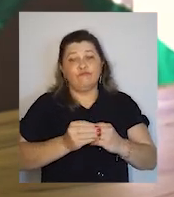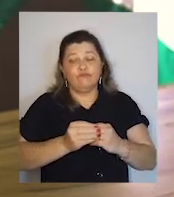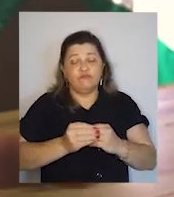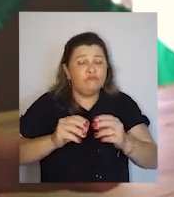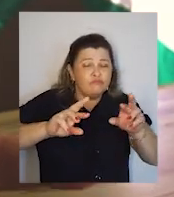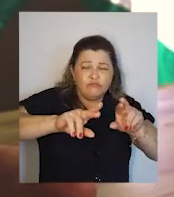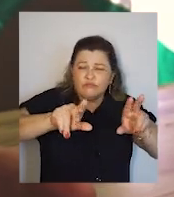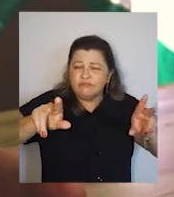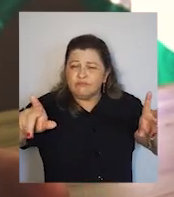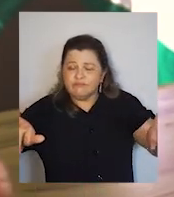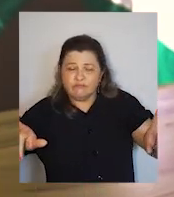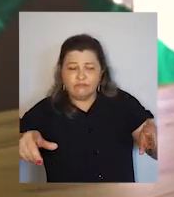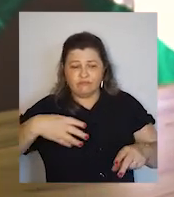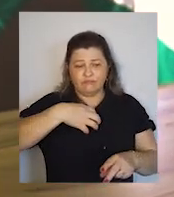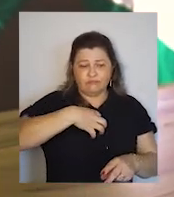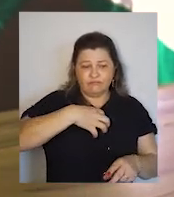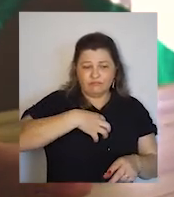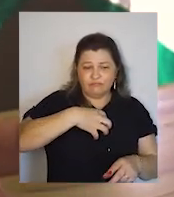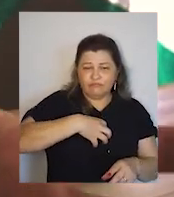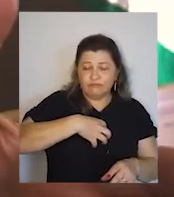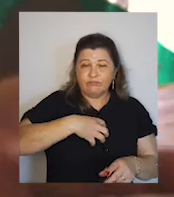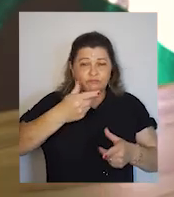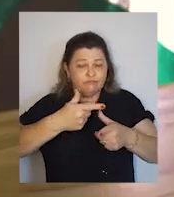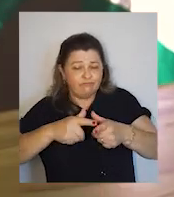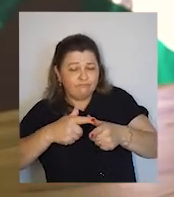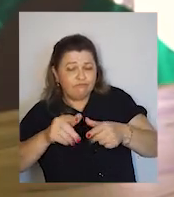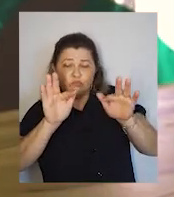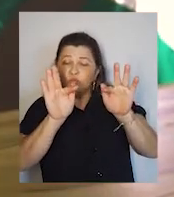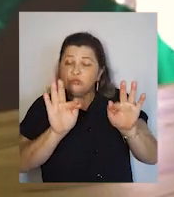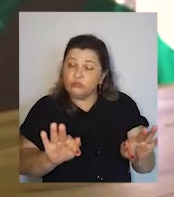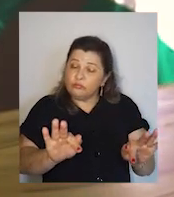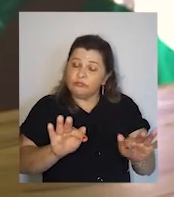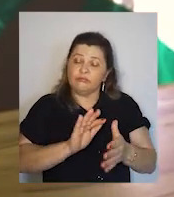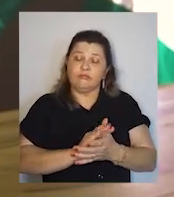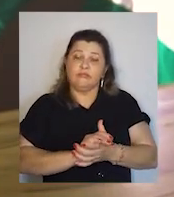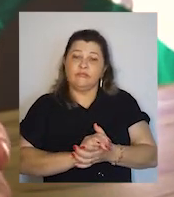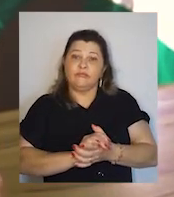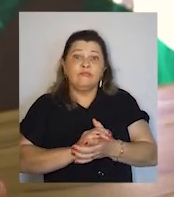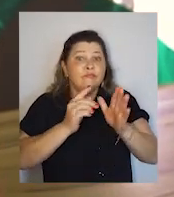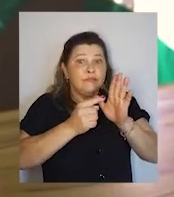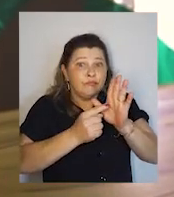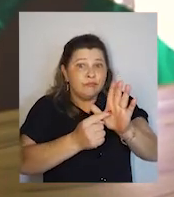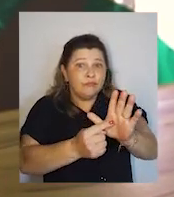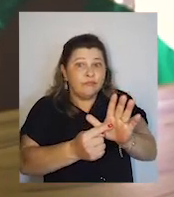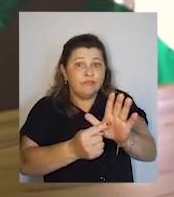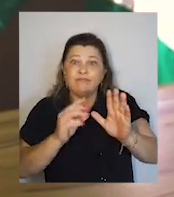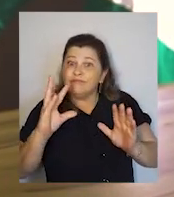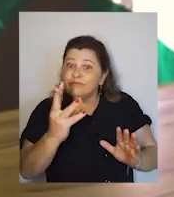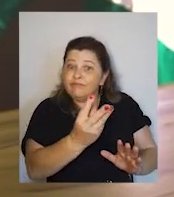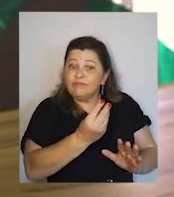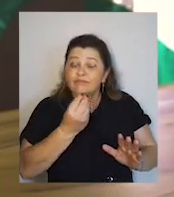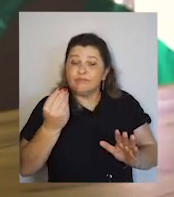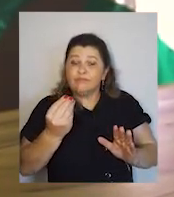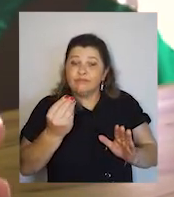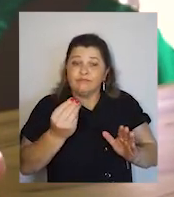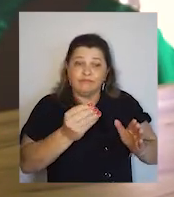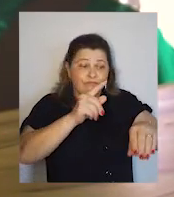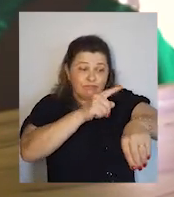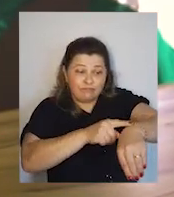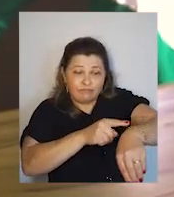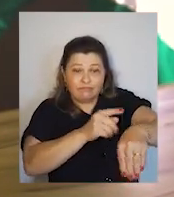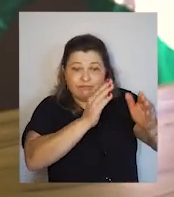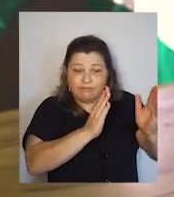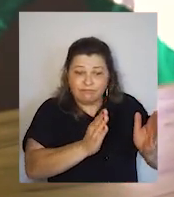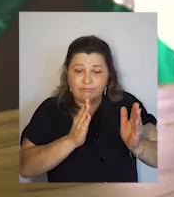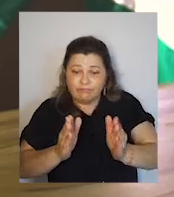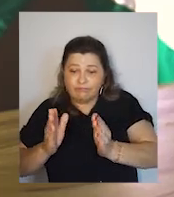buscando alternativas, buscando soluções para os seus problemas, e mostrou que durante todo esse período,